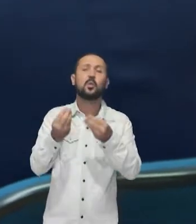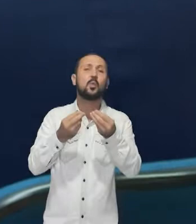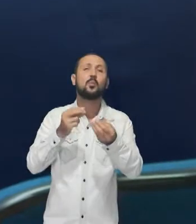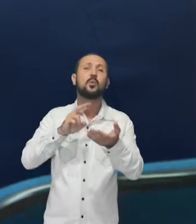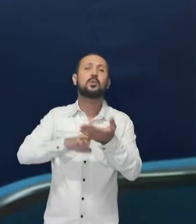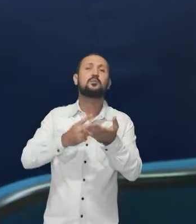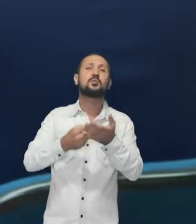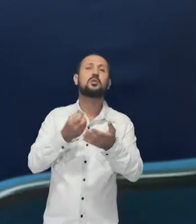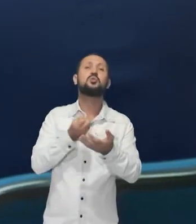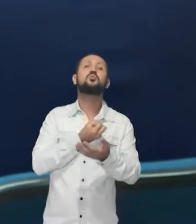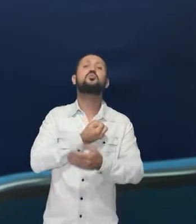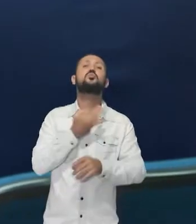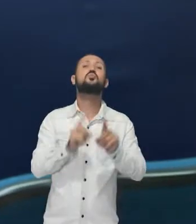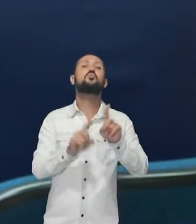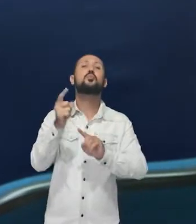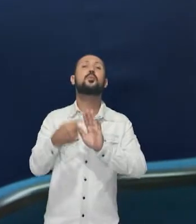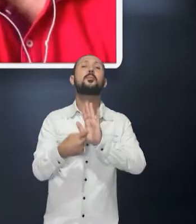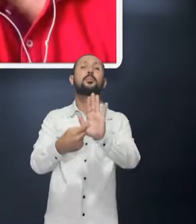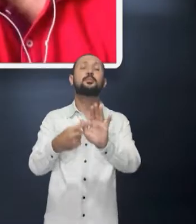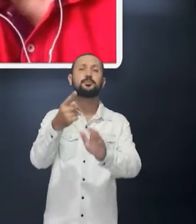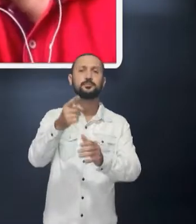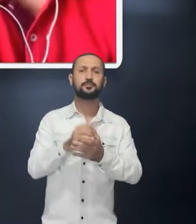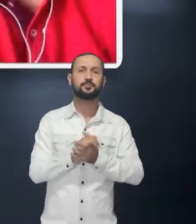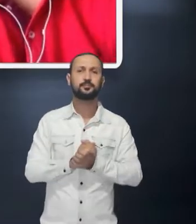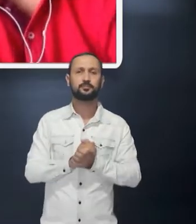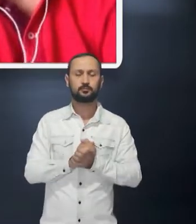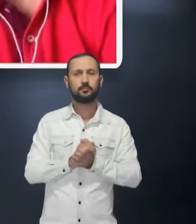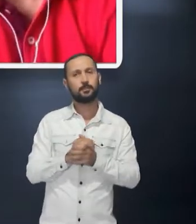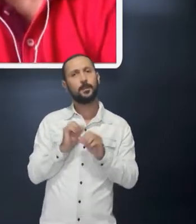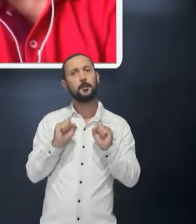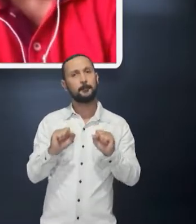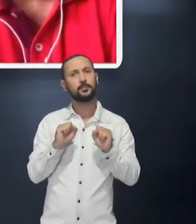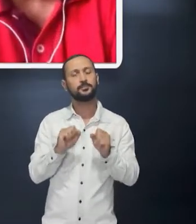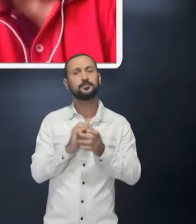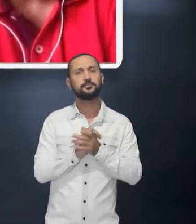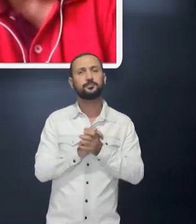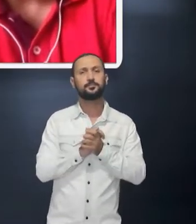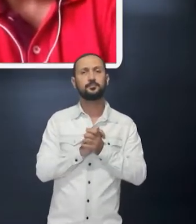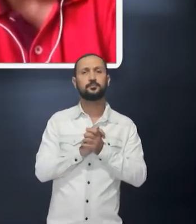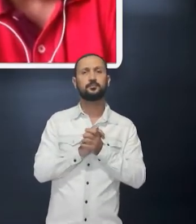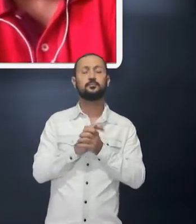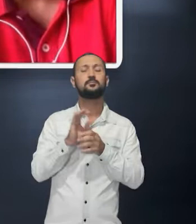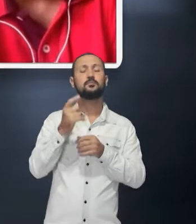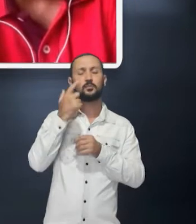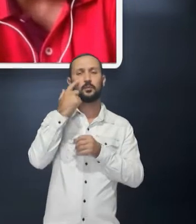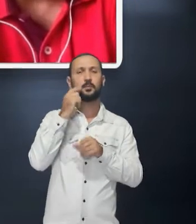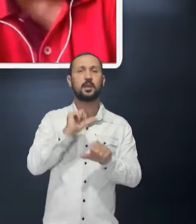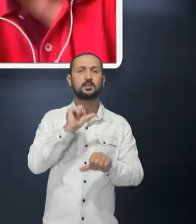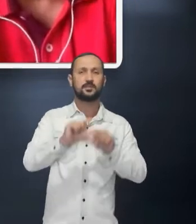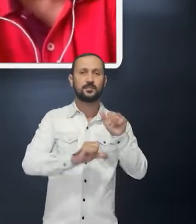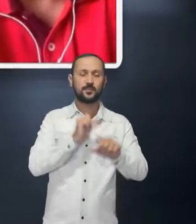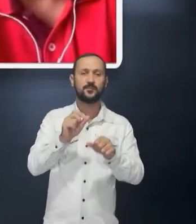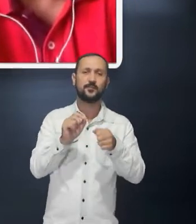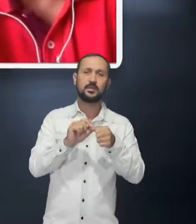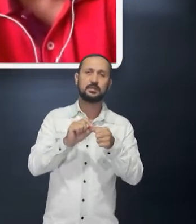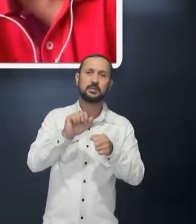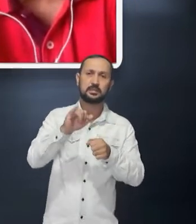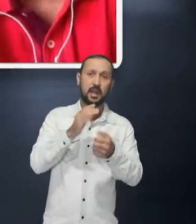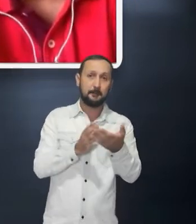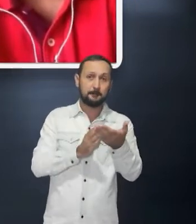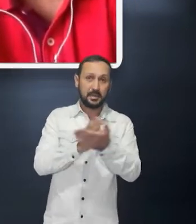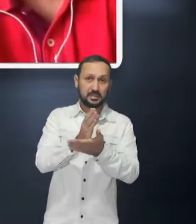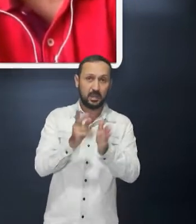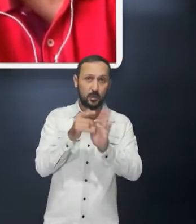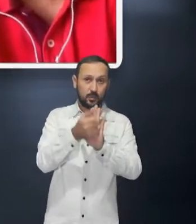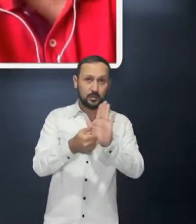em números para quem está assistindo a gente? Pode sim. Uma coisa que essa reforma vai fazer, se ela passar do jeito que